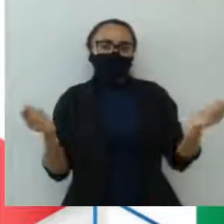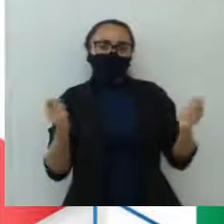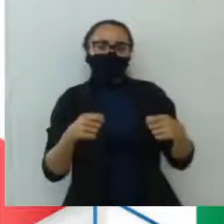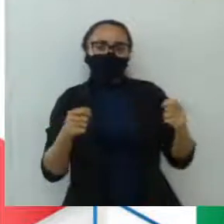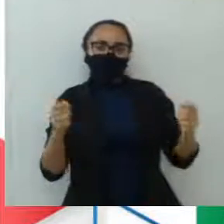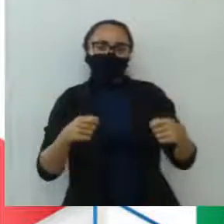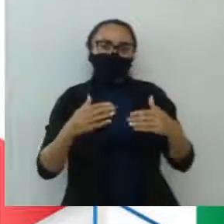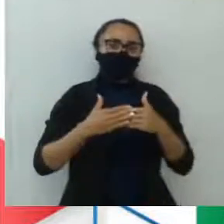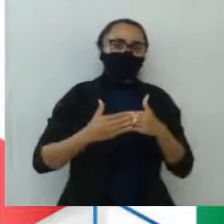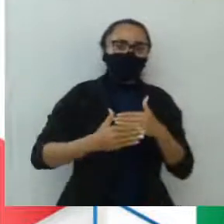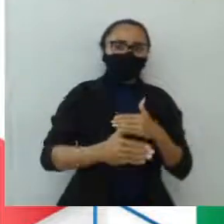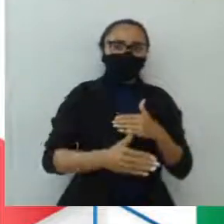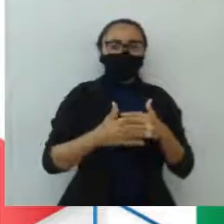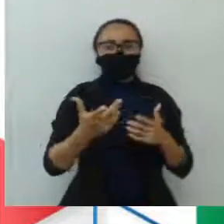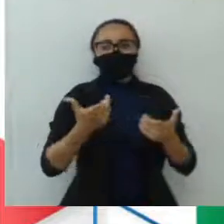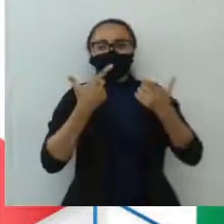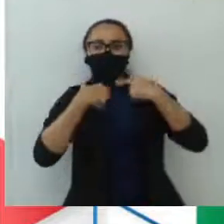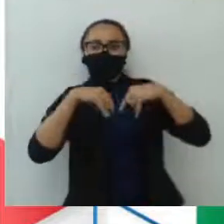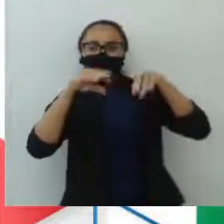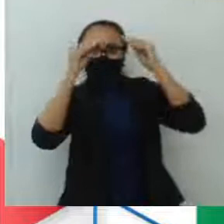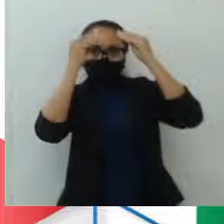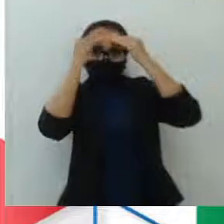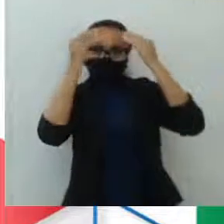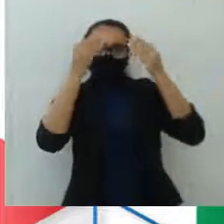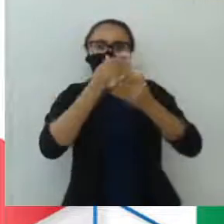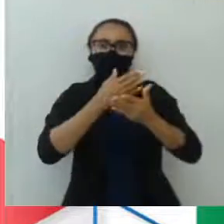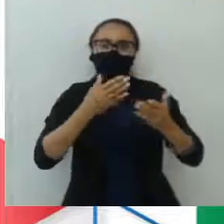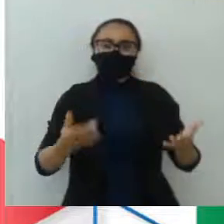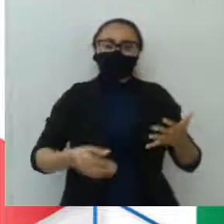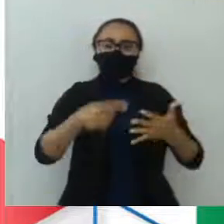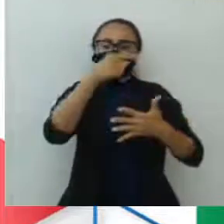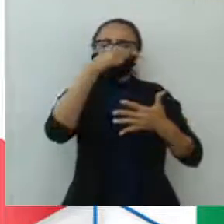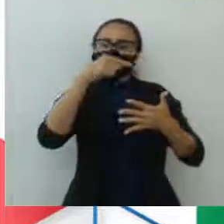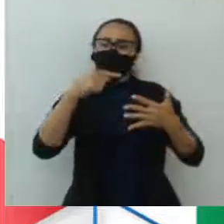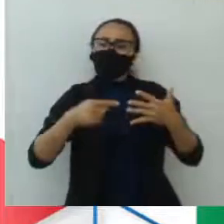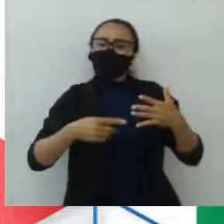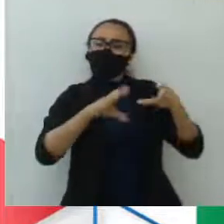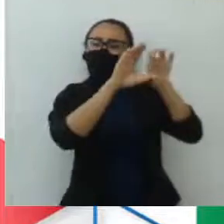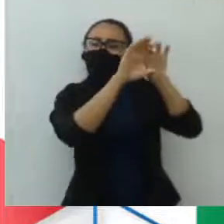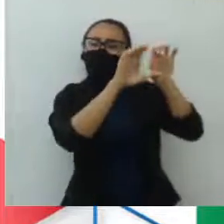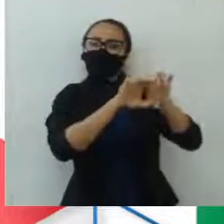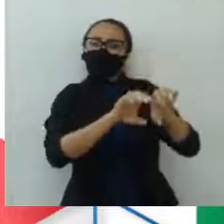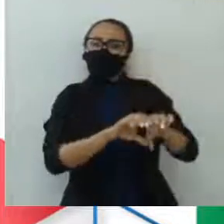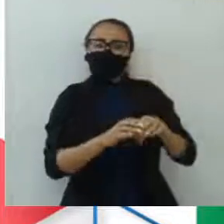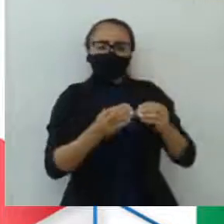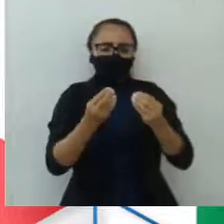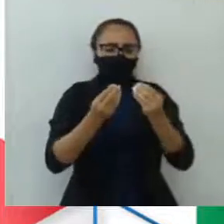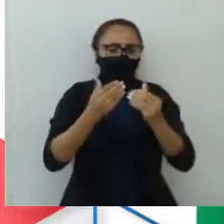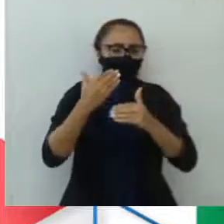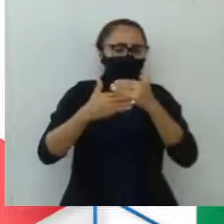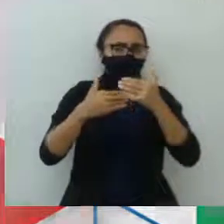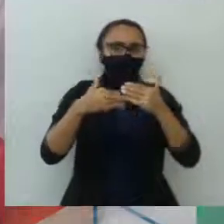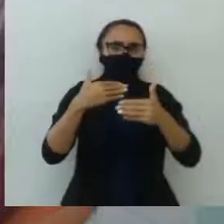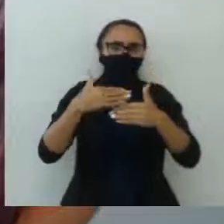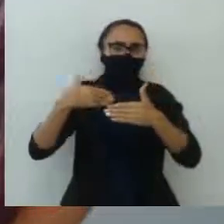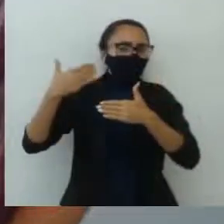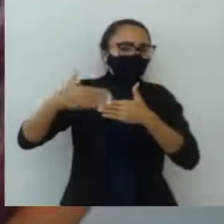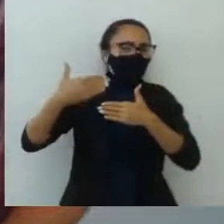da concepção como linguagem, considerando seus elementos estruturais e como foi desenvolvido ao longo da sua